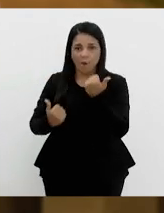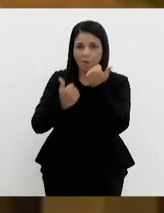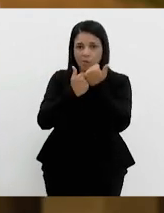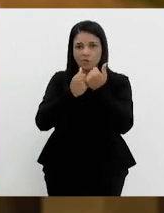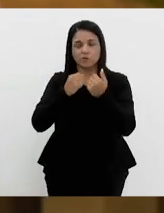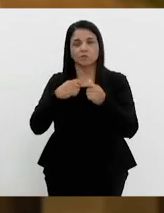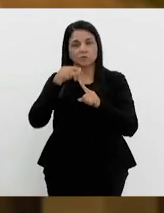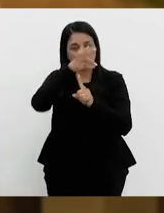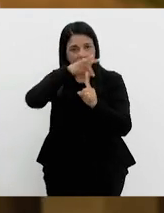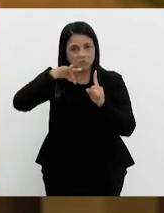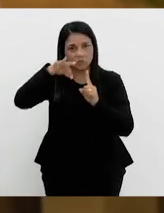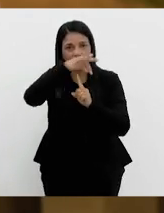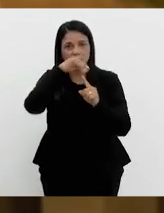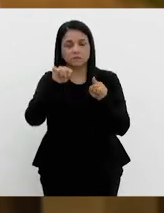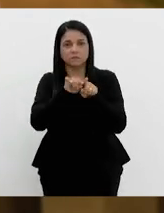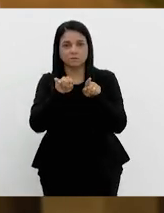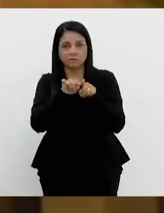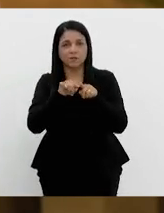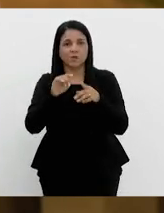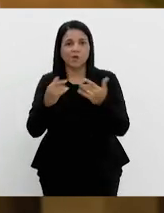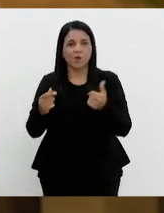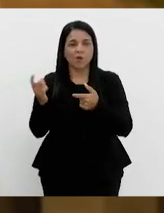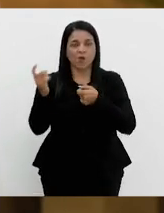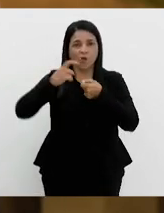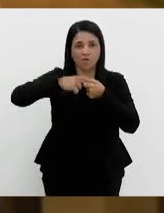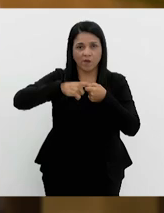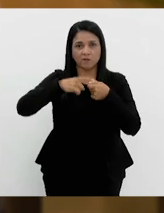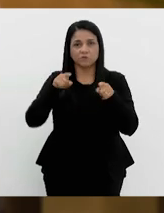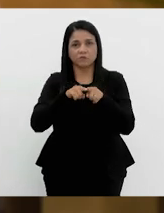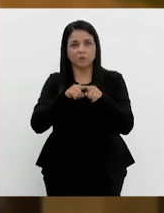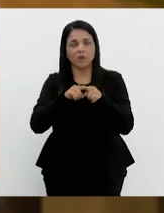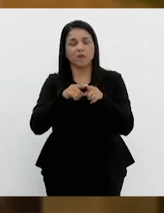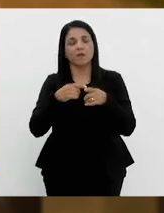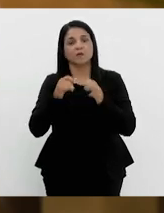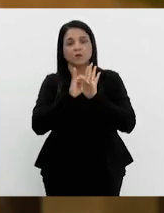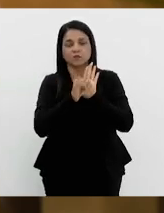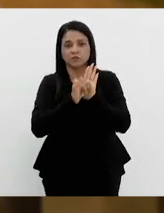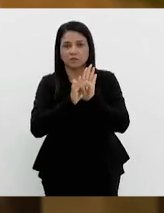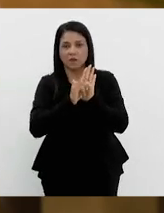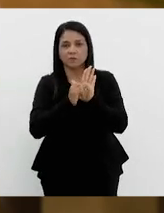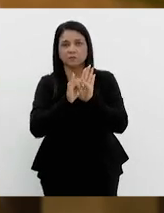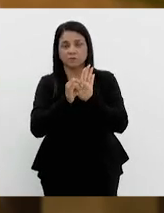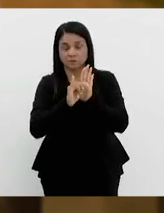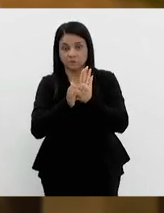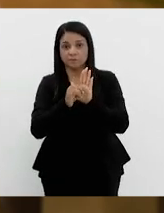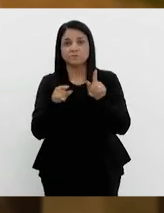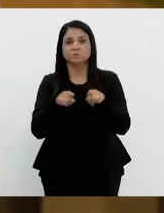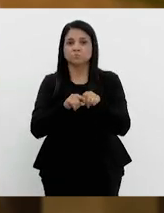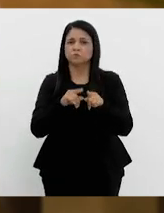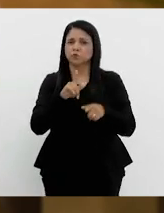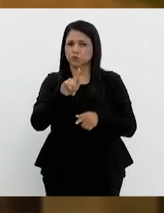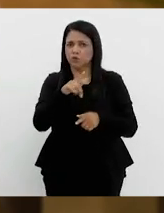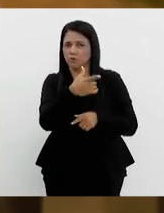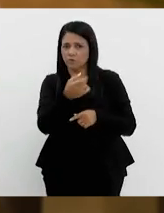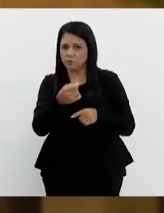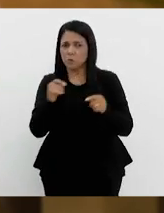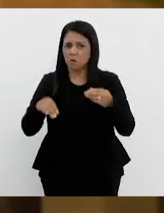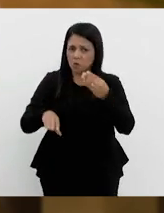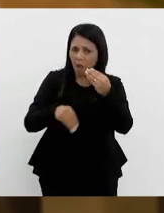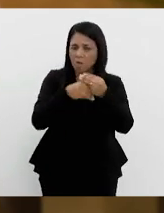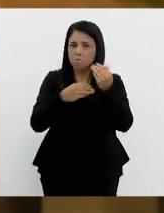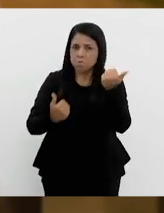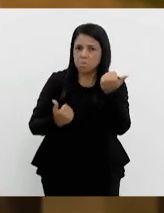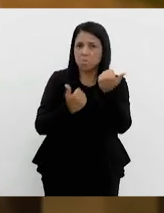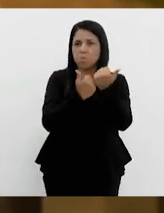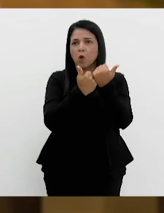que venham recebê-lo no contexto de convênios ou editais não relacionados à par ação do G20 poderão receber apoio complementar institucional e